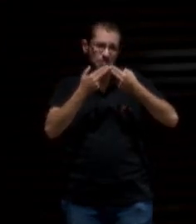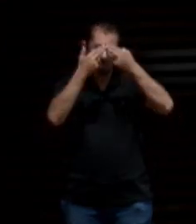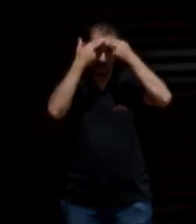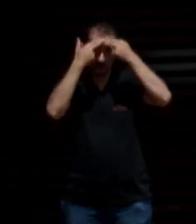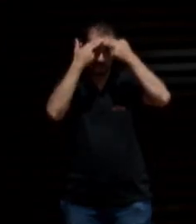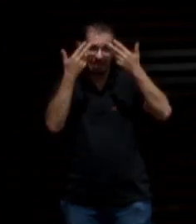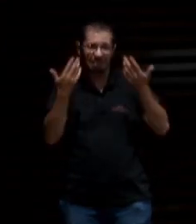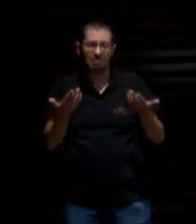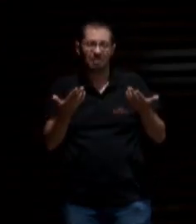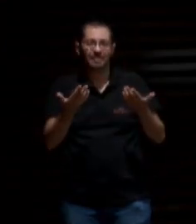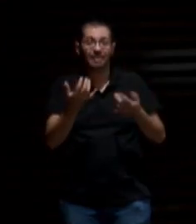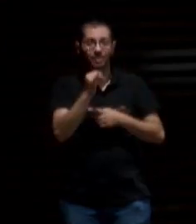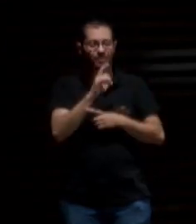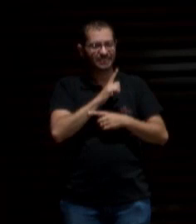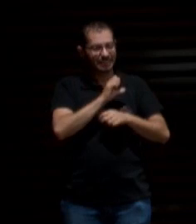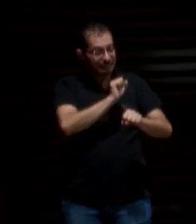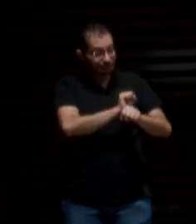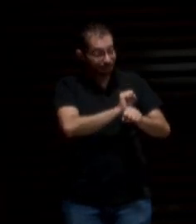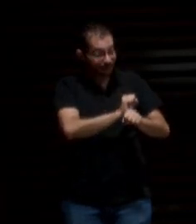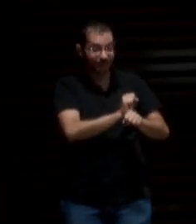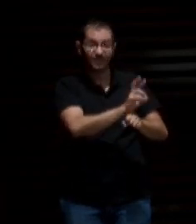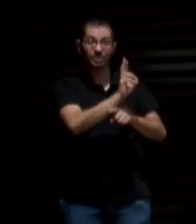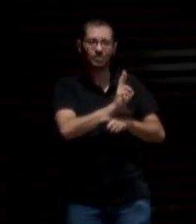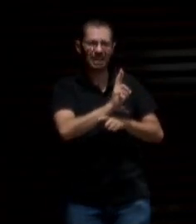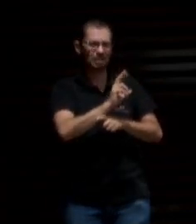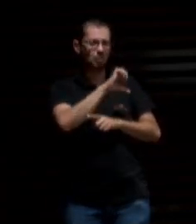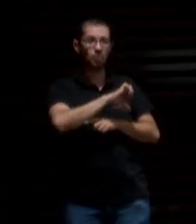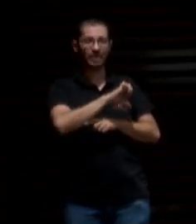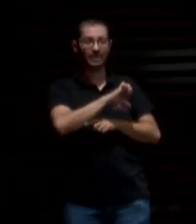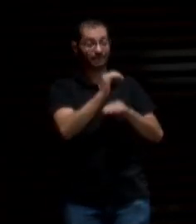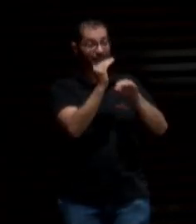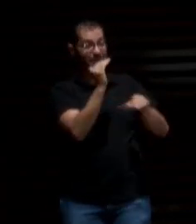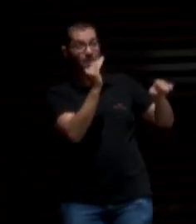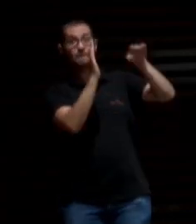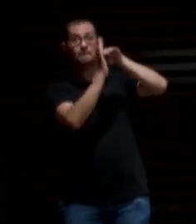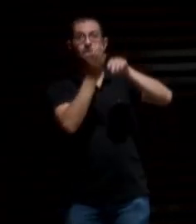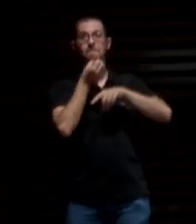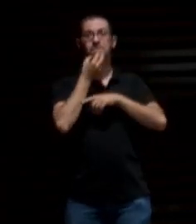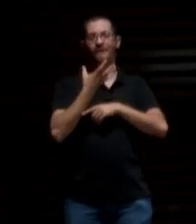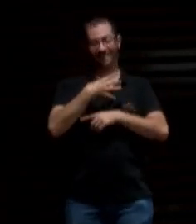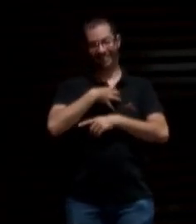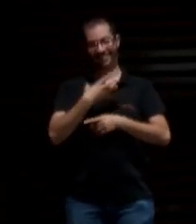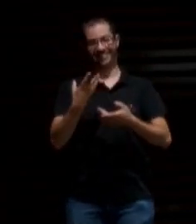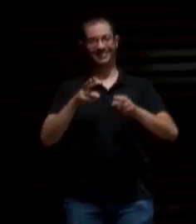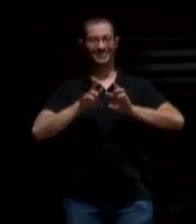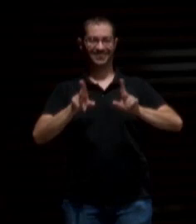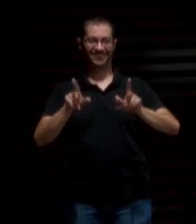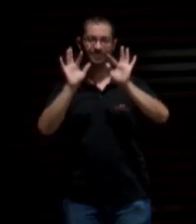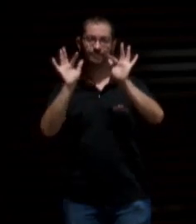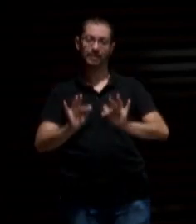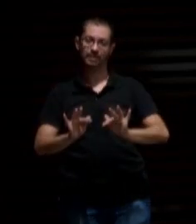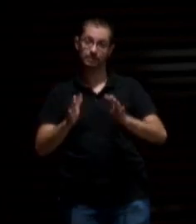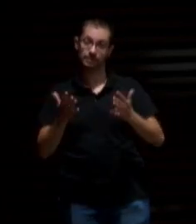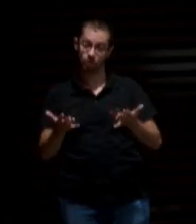fica feliz. Era essa a fórmula da expectativa, a fórmula da felicidade, segundo ele. Muitos cristãos